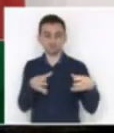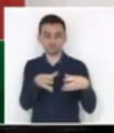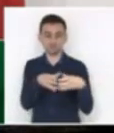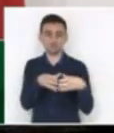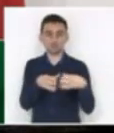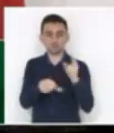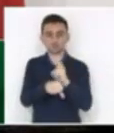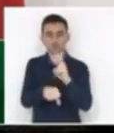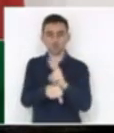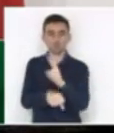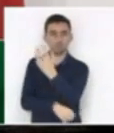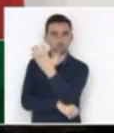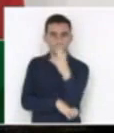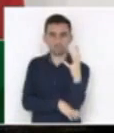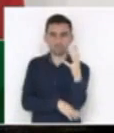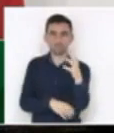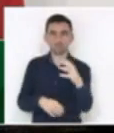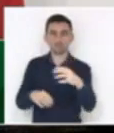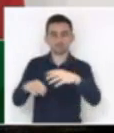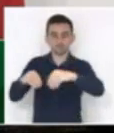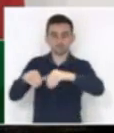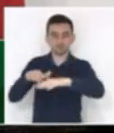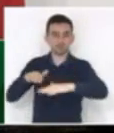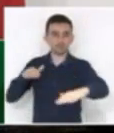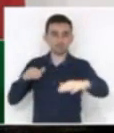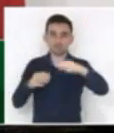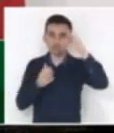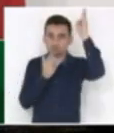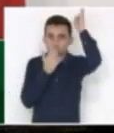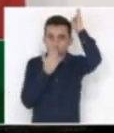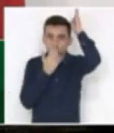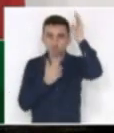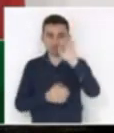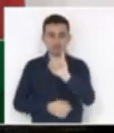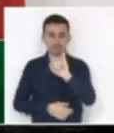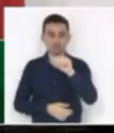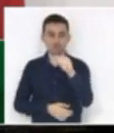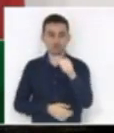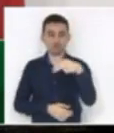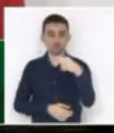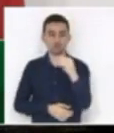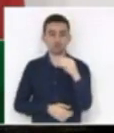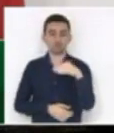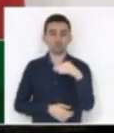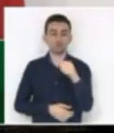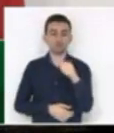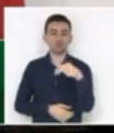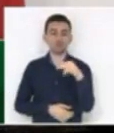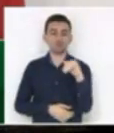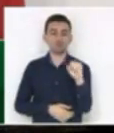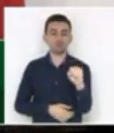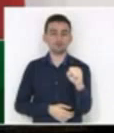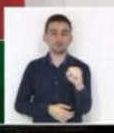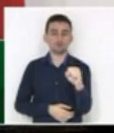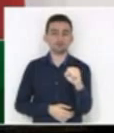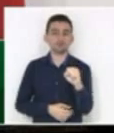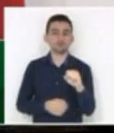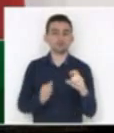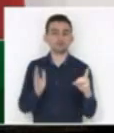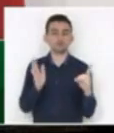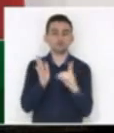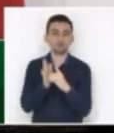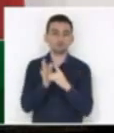proteção ambiental das terras indígenas Yanomamis em Rondônia e